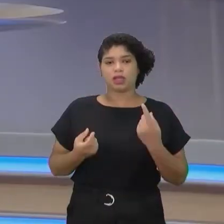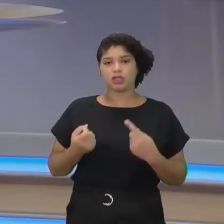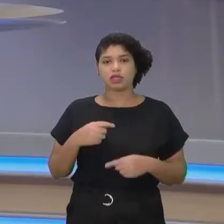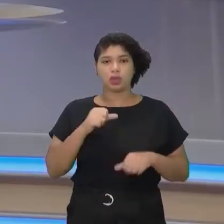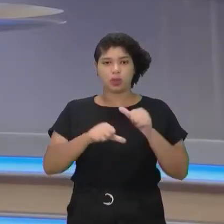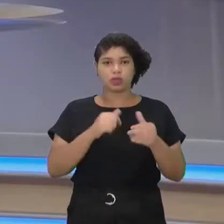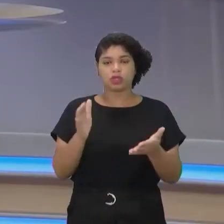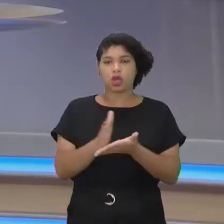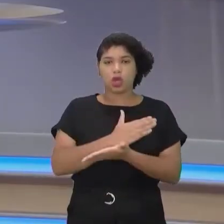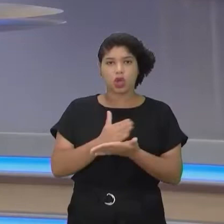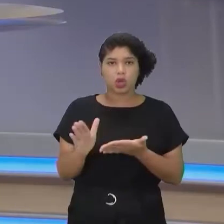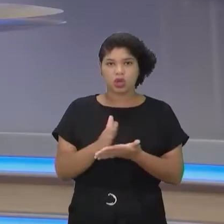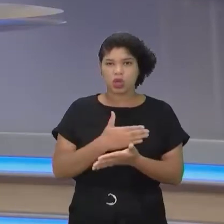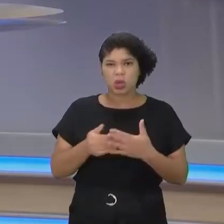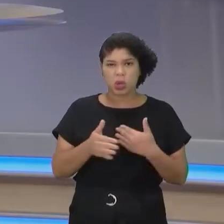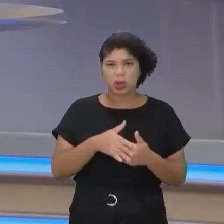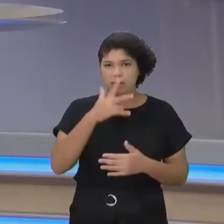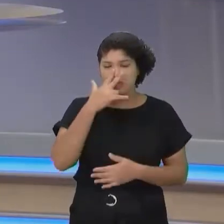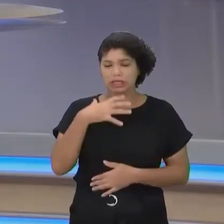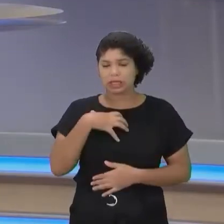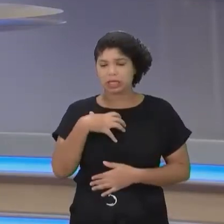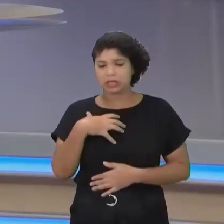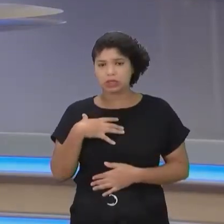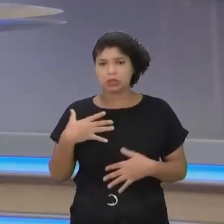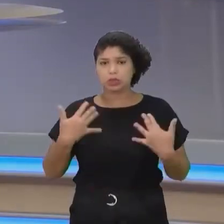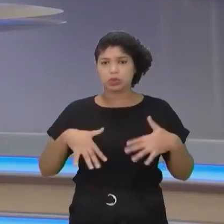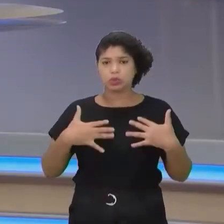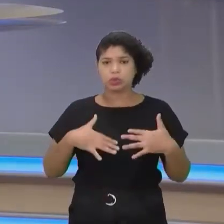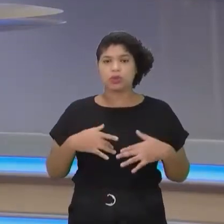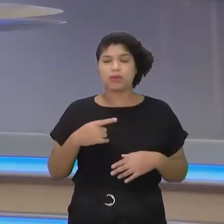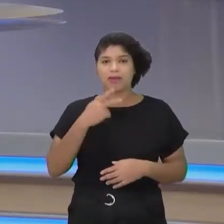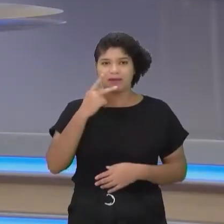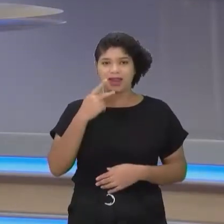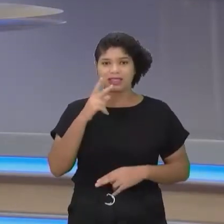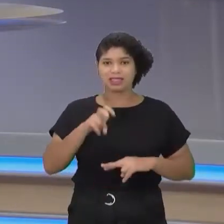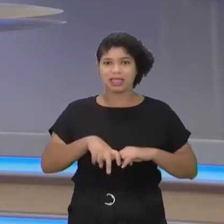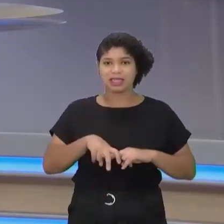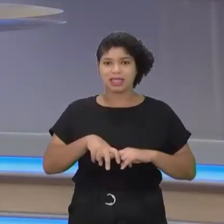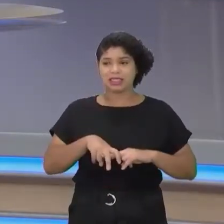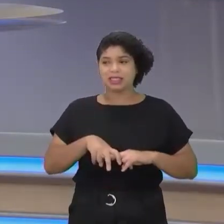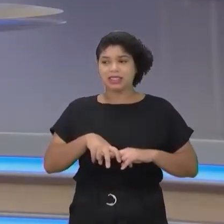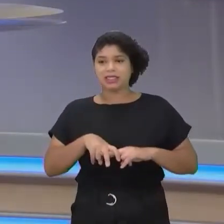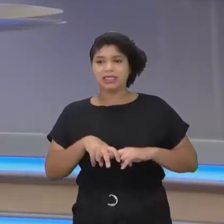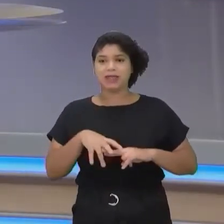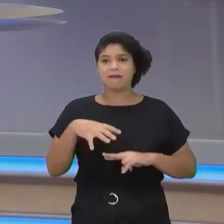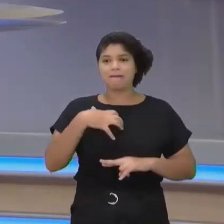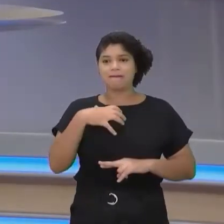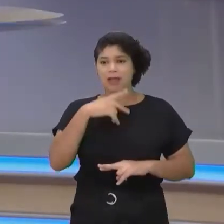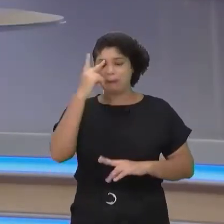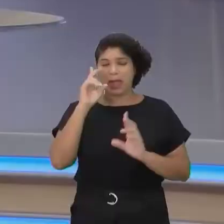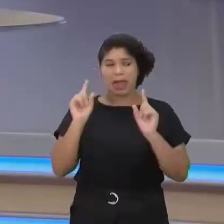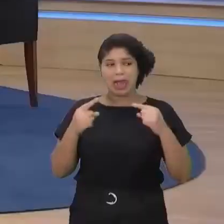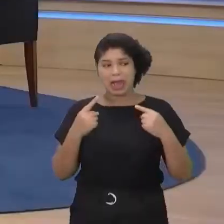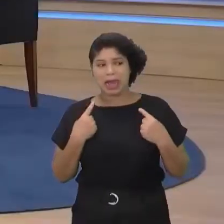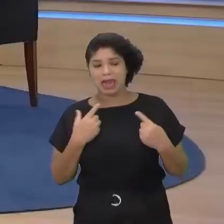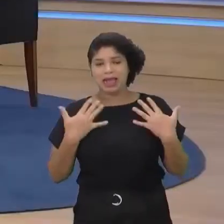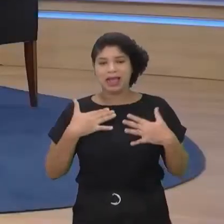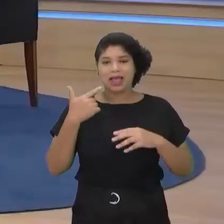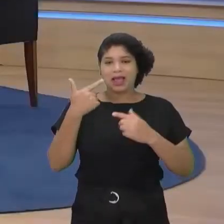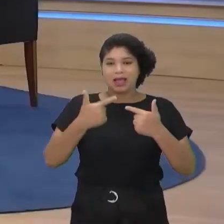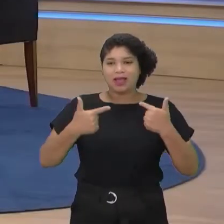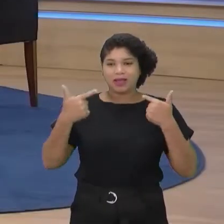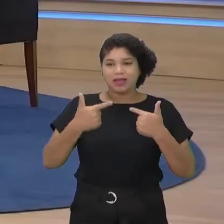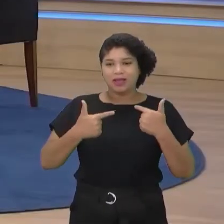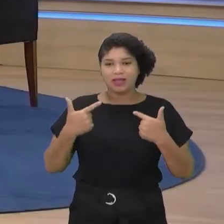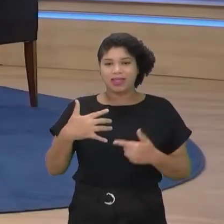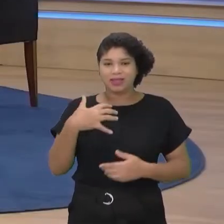mudança gera esse frio na barriga. Né? Quando eu falei aqui, que quando eu sentei aqui, eu falei, meu Deus, vão me zoar, eu não sei o que eu estou fazendo.